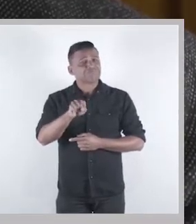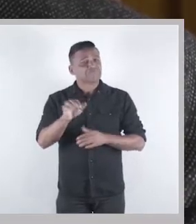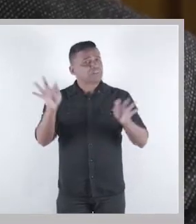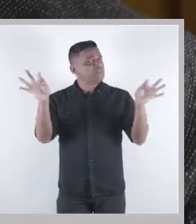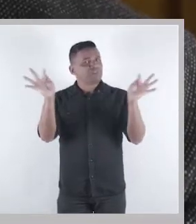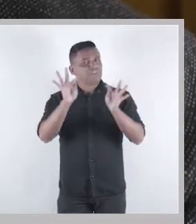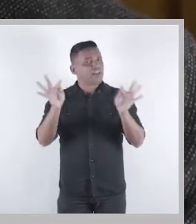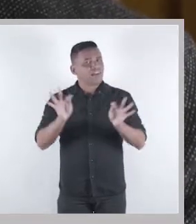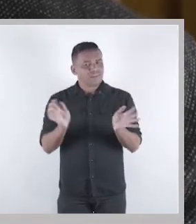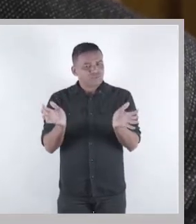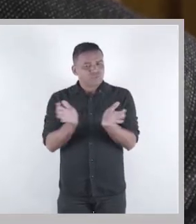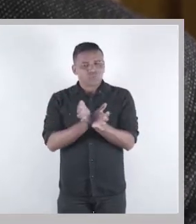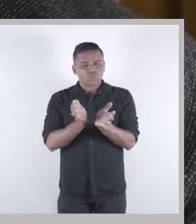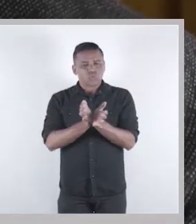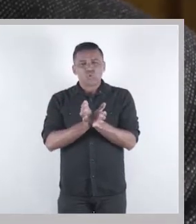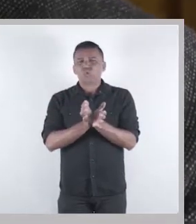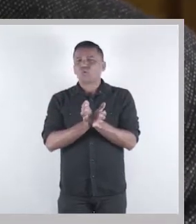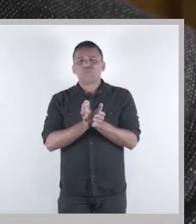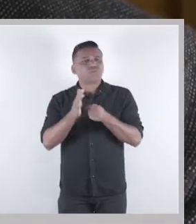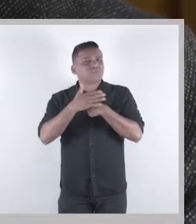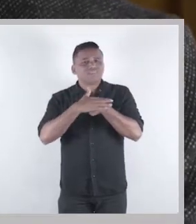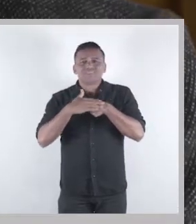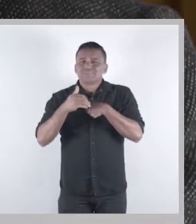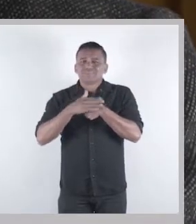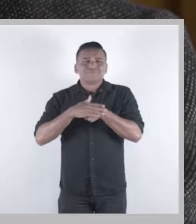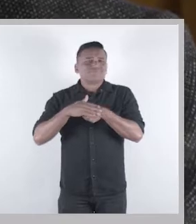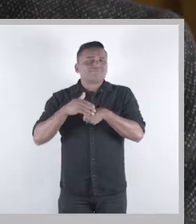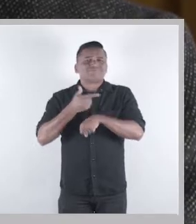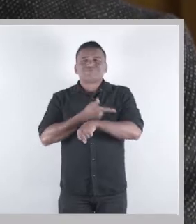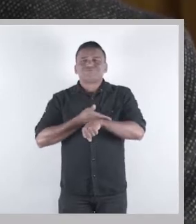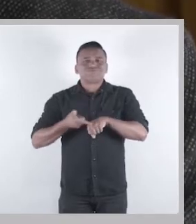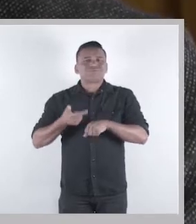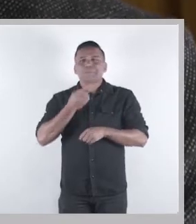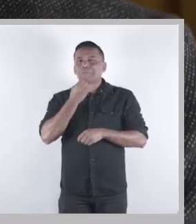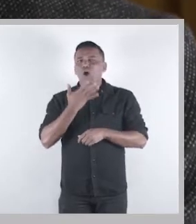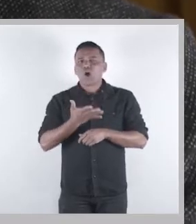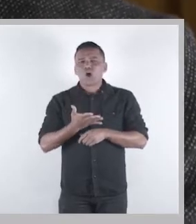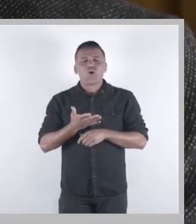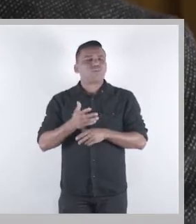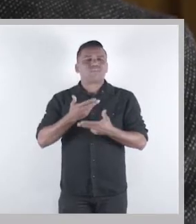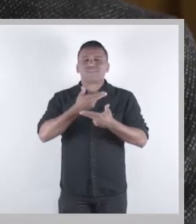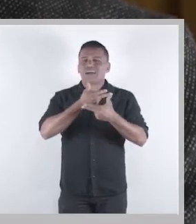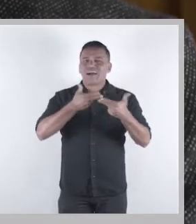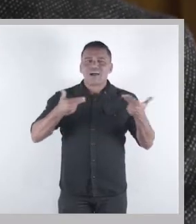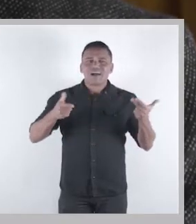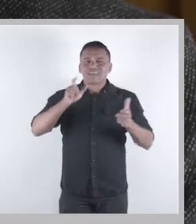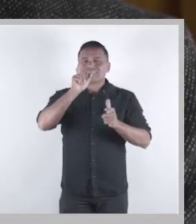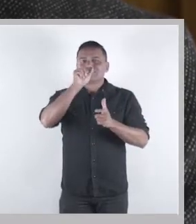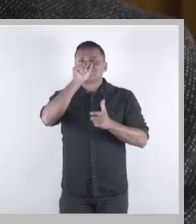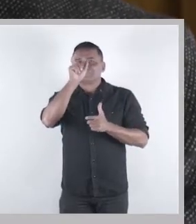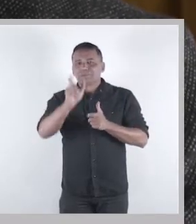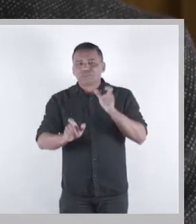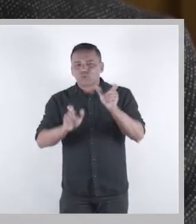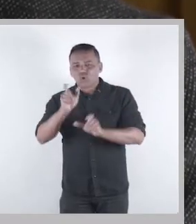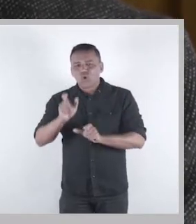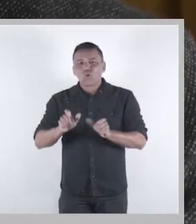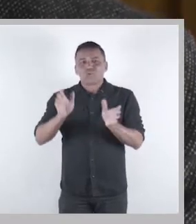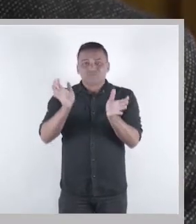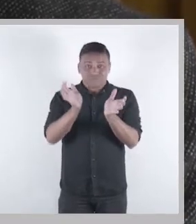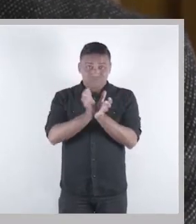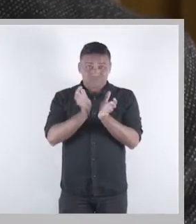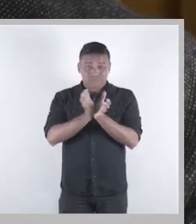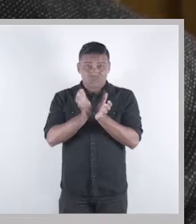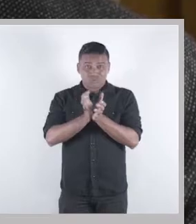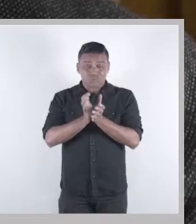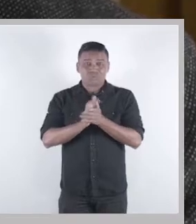citou o Edmilson Martins anelisa eu e o curador né da dessa dessa desse evento foi o